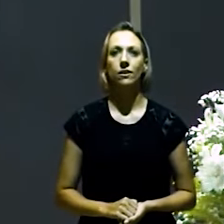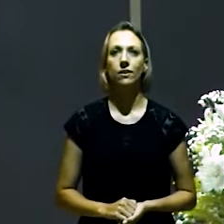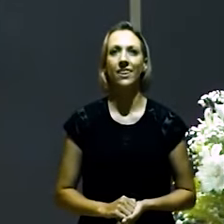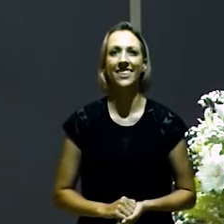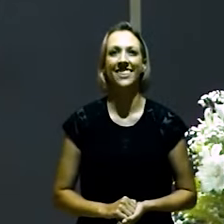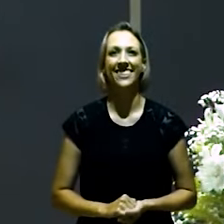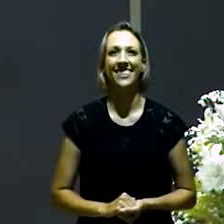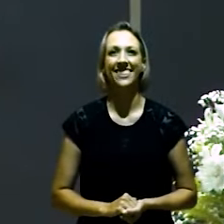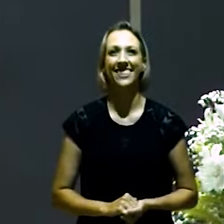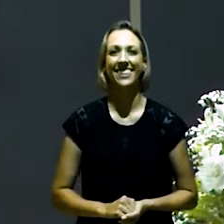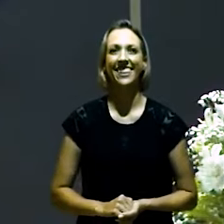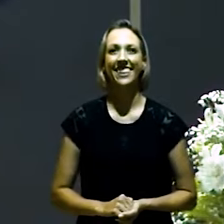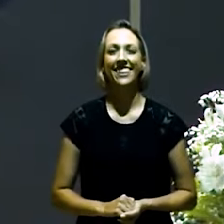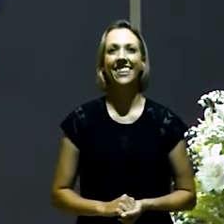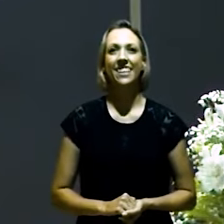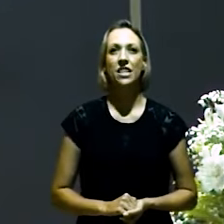Porque foi para isso que Ele veio.